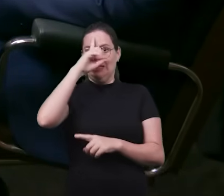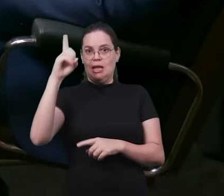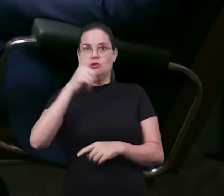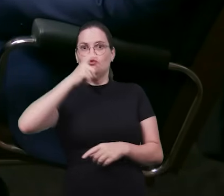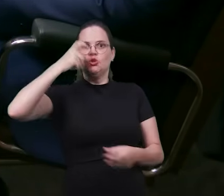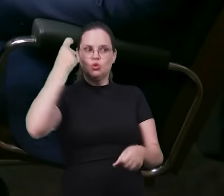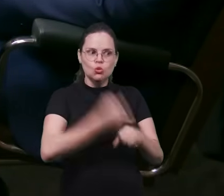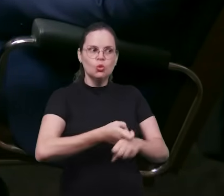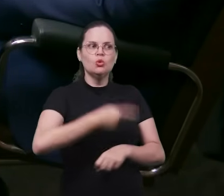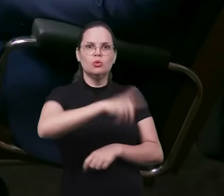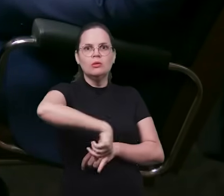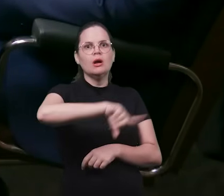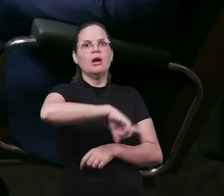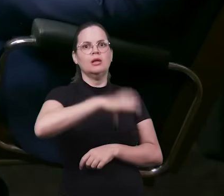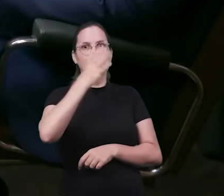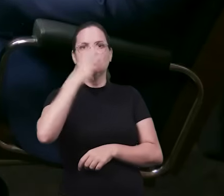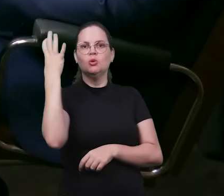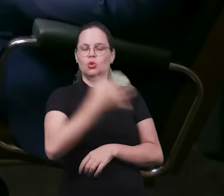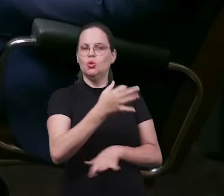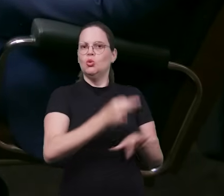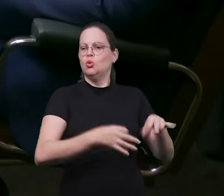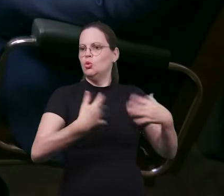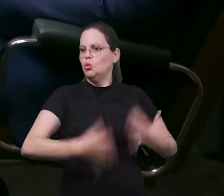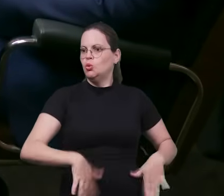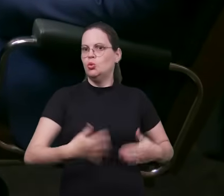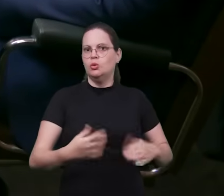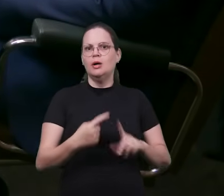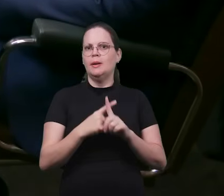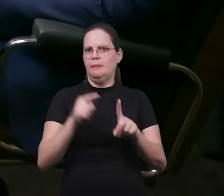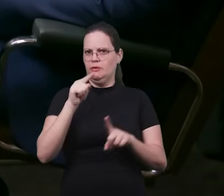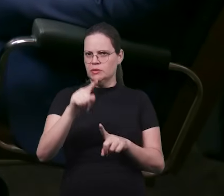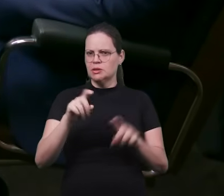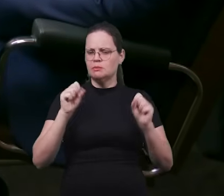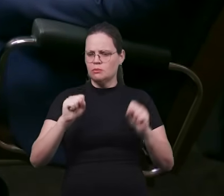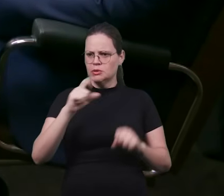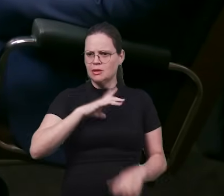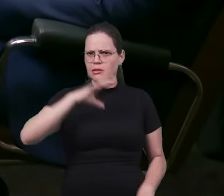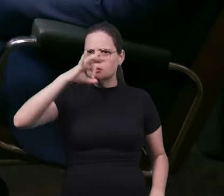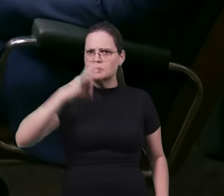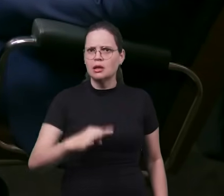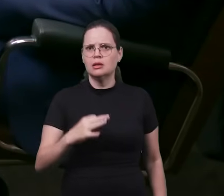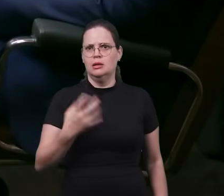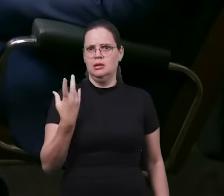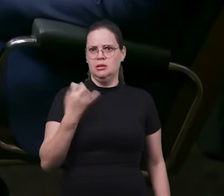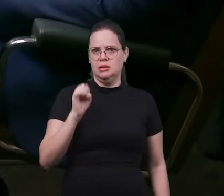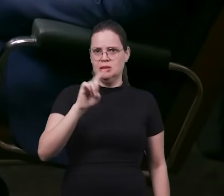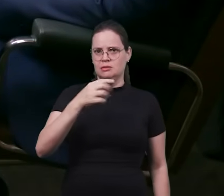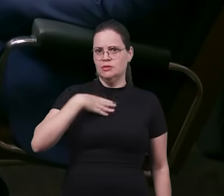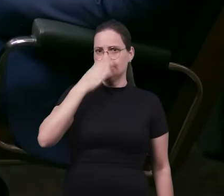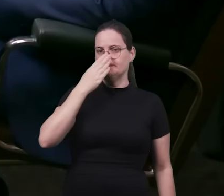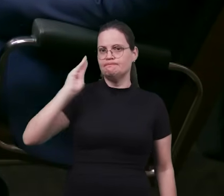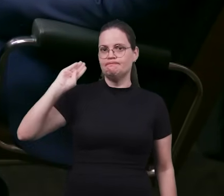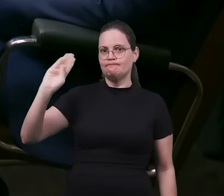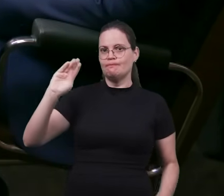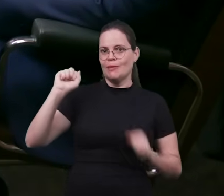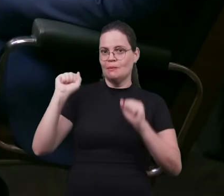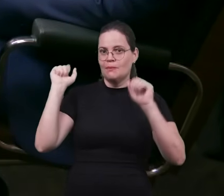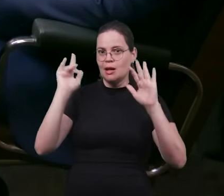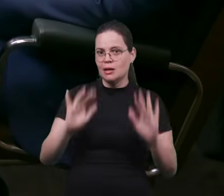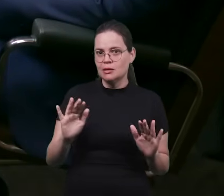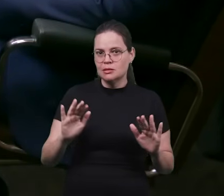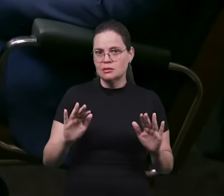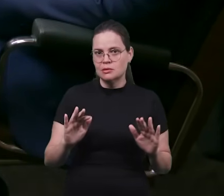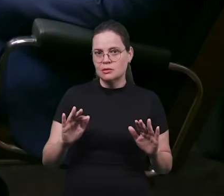muita dureza aqui. Mas o homem pode estar certo disso. Quando você rejeita a bênção, não é